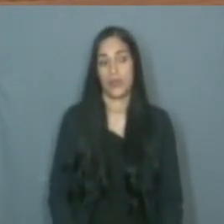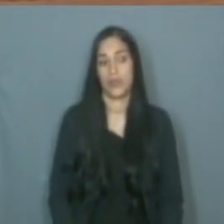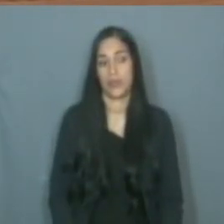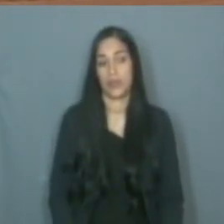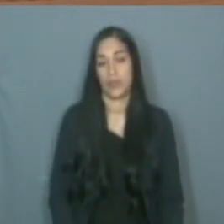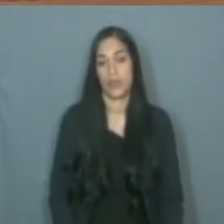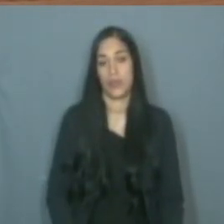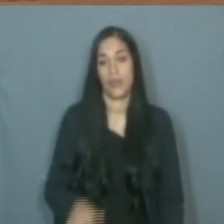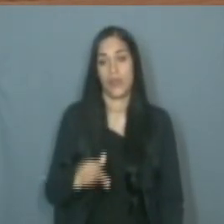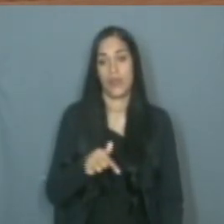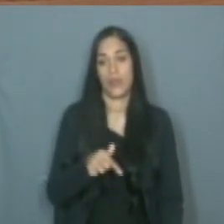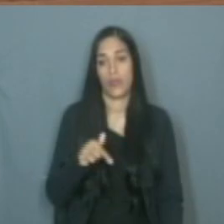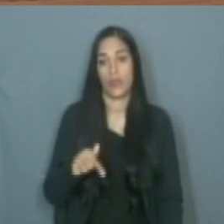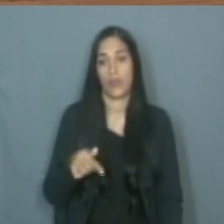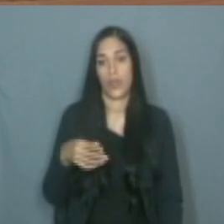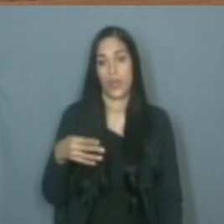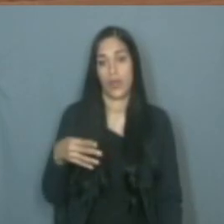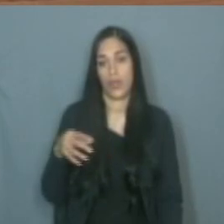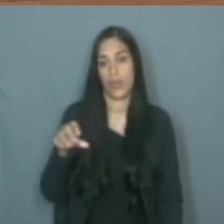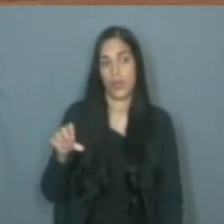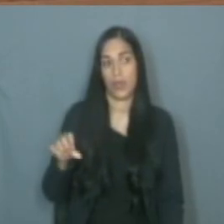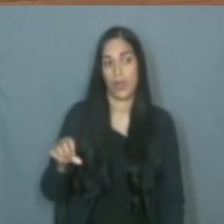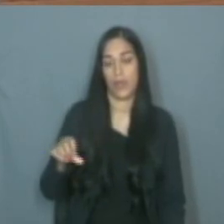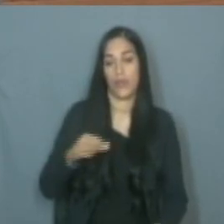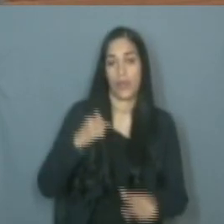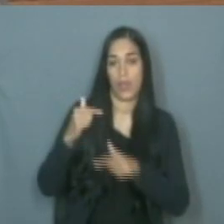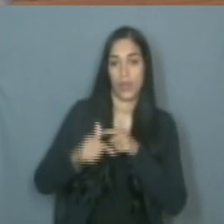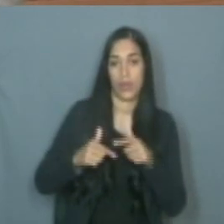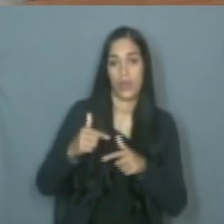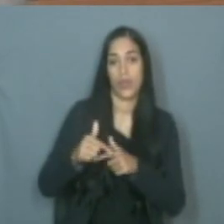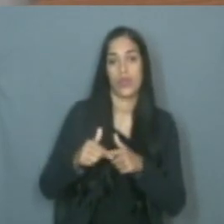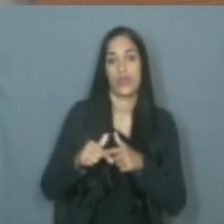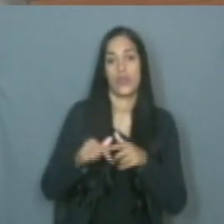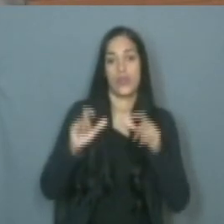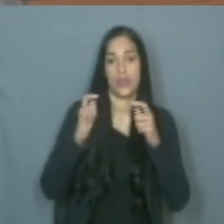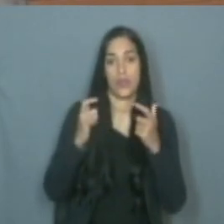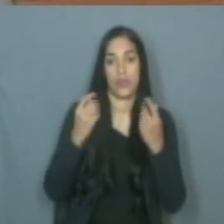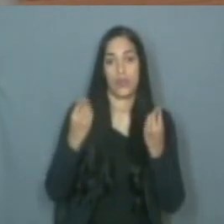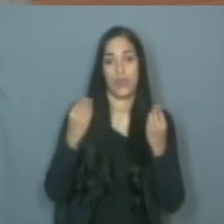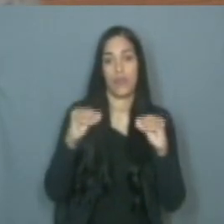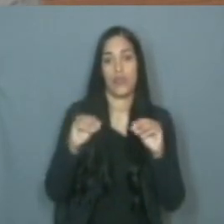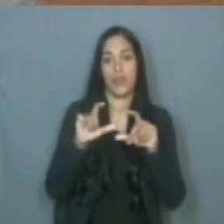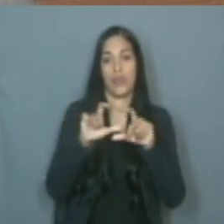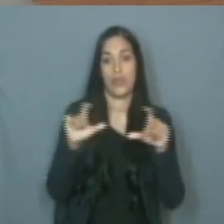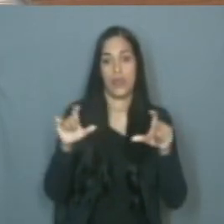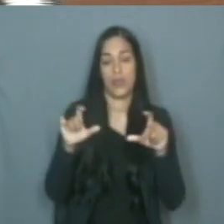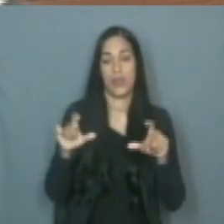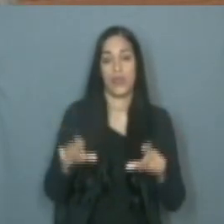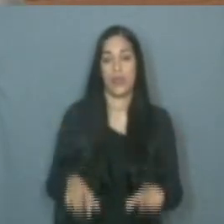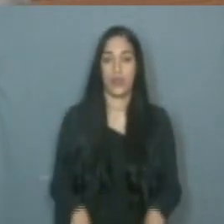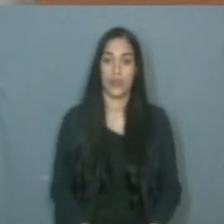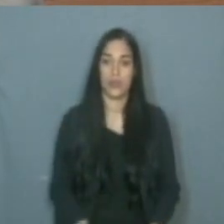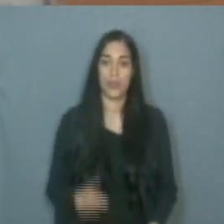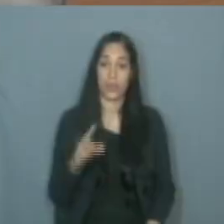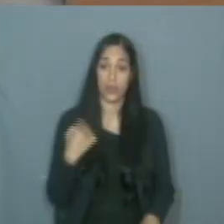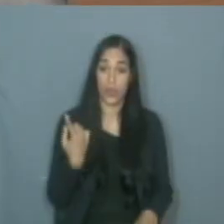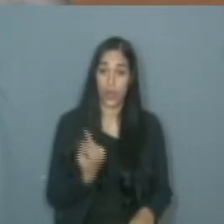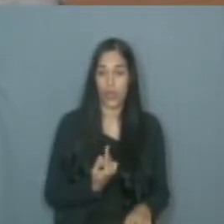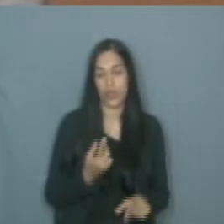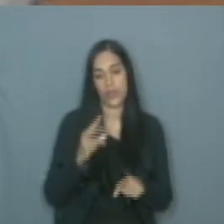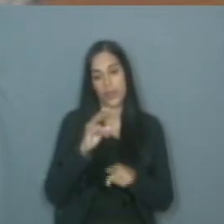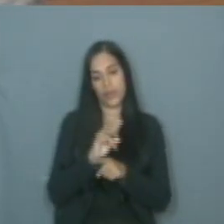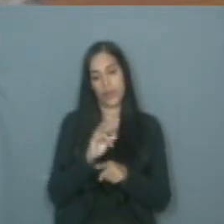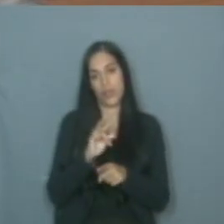Esse 7749, eu falo da atualização da placa. O que acontece? Vamos lá. A gente fez uma fiscalização naquela